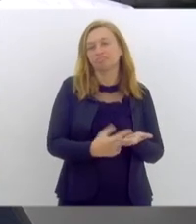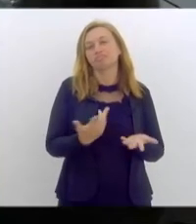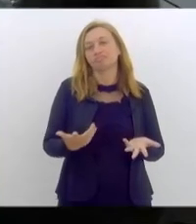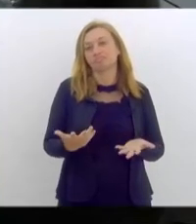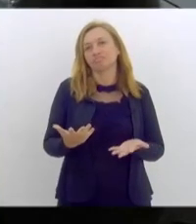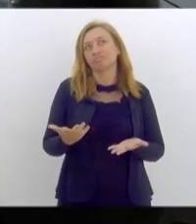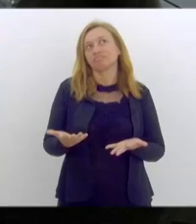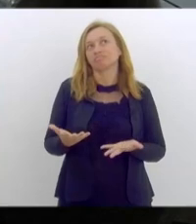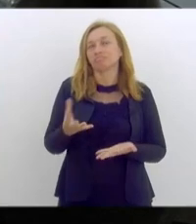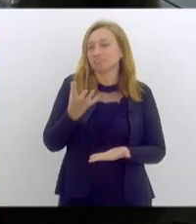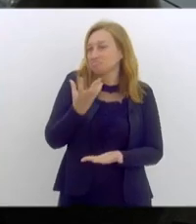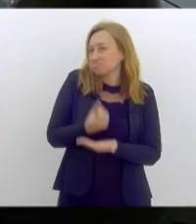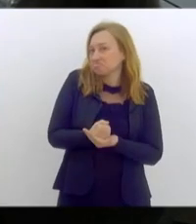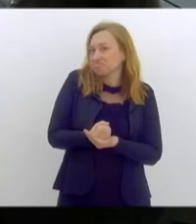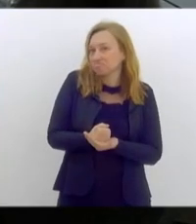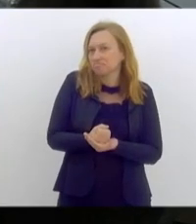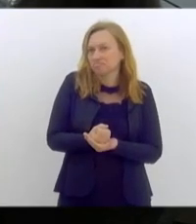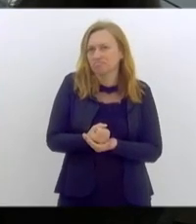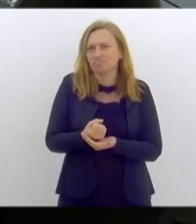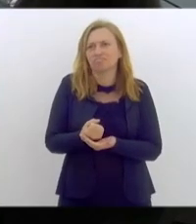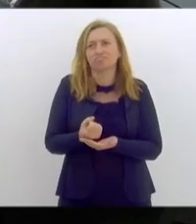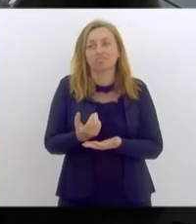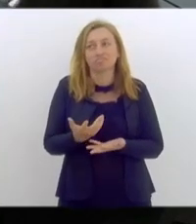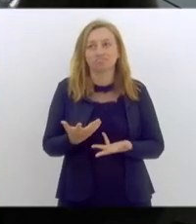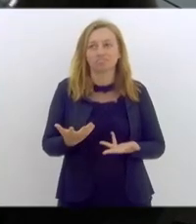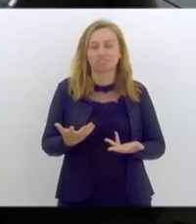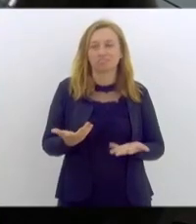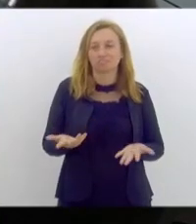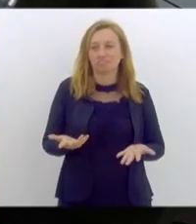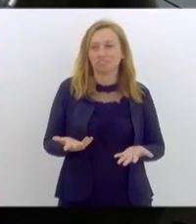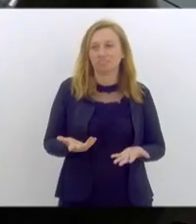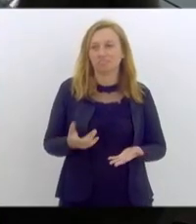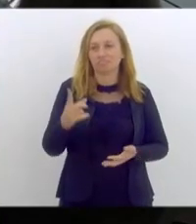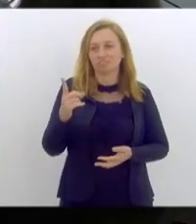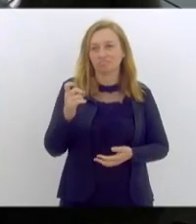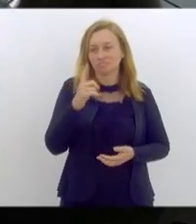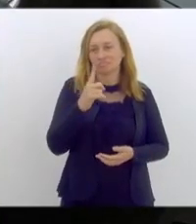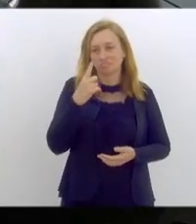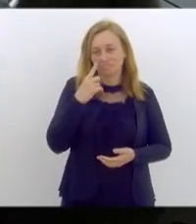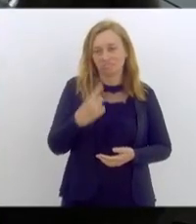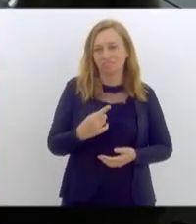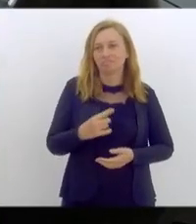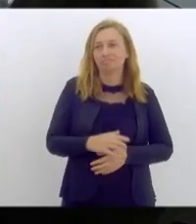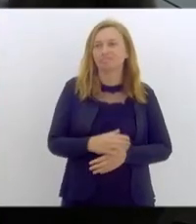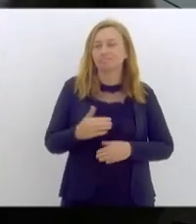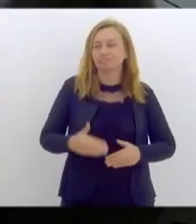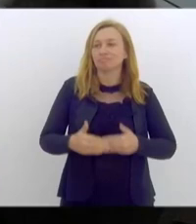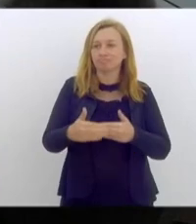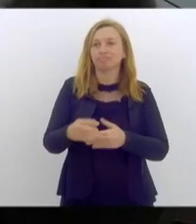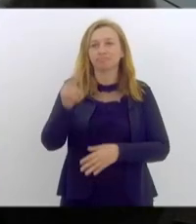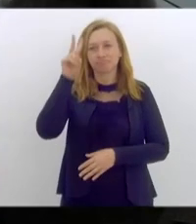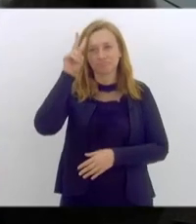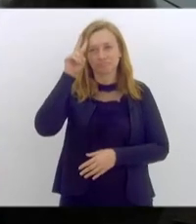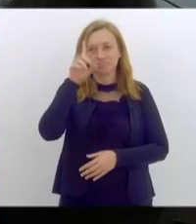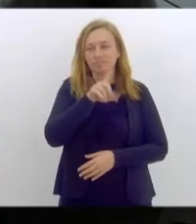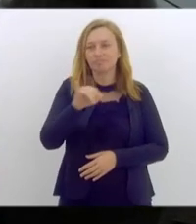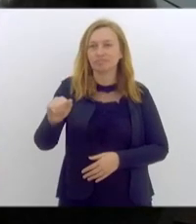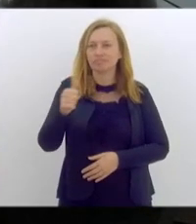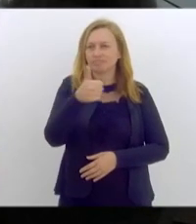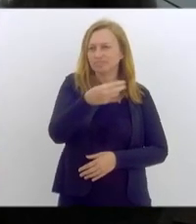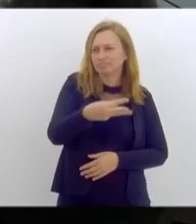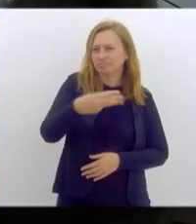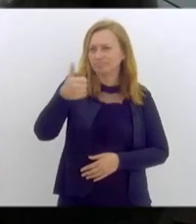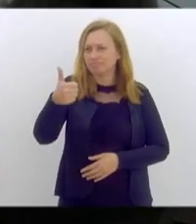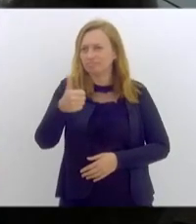que a gente faz aqui então vamos avançar botar aqui segunda-feira é dia 31